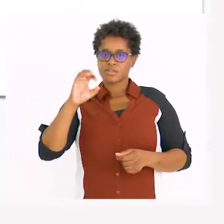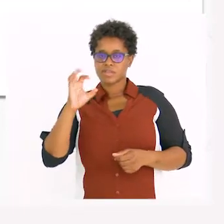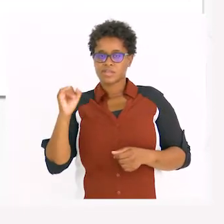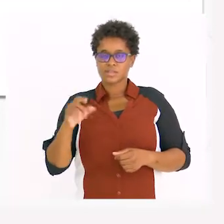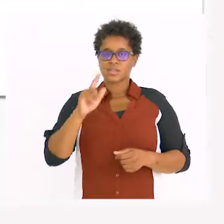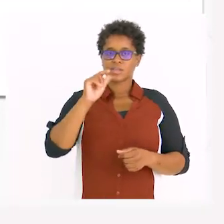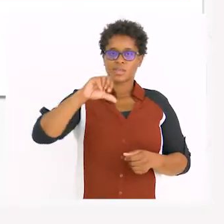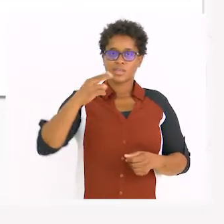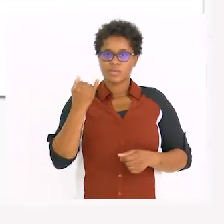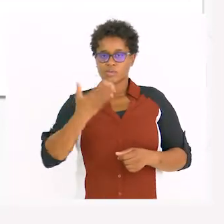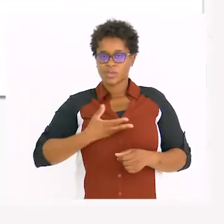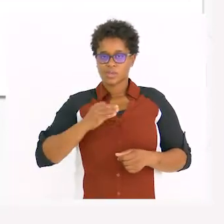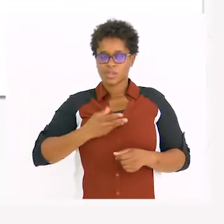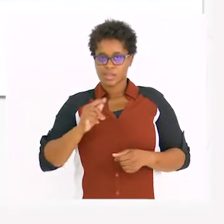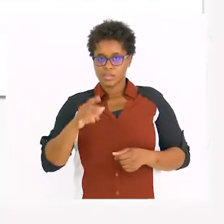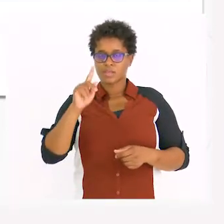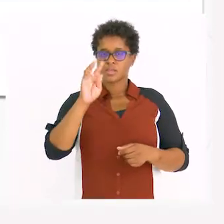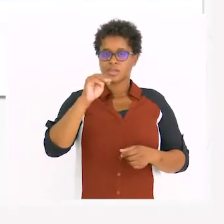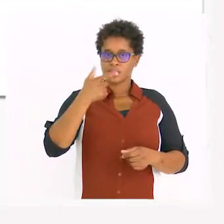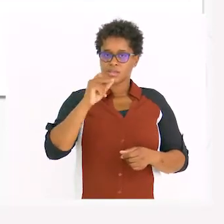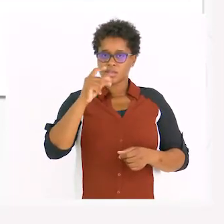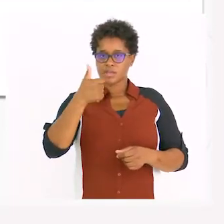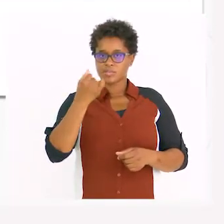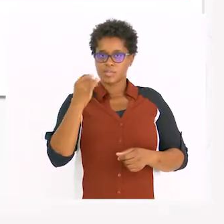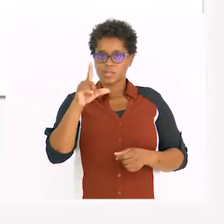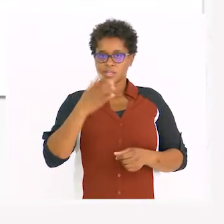a equidade e a estabilidade.